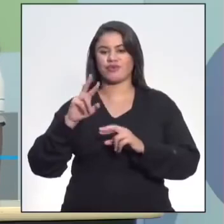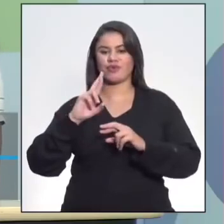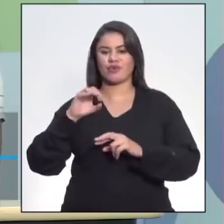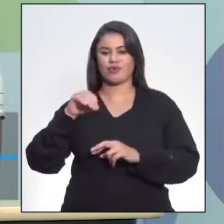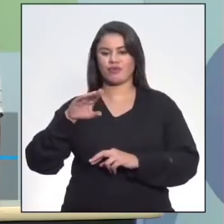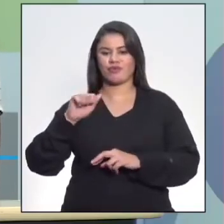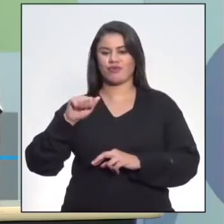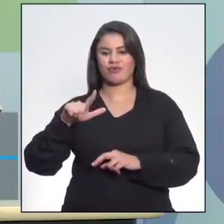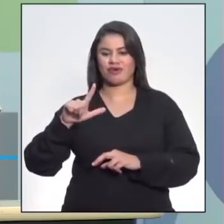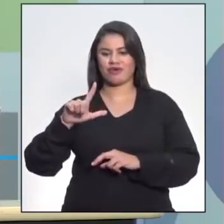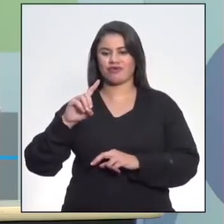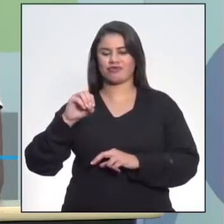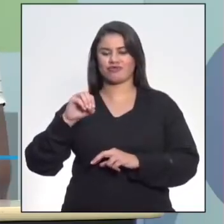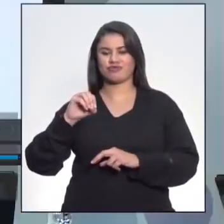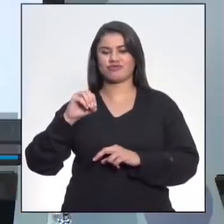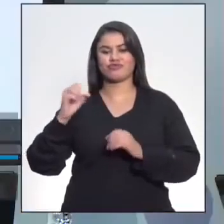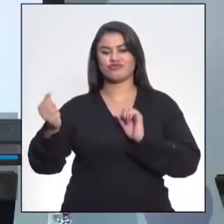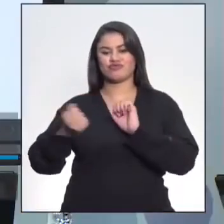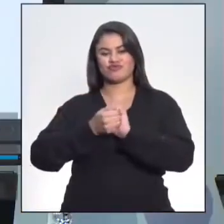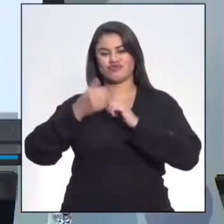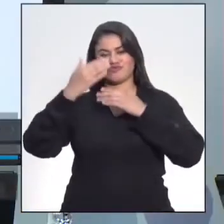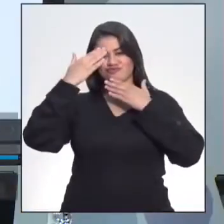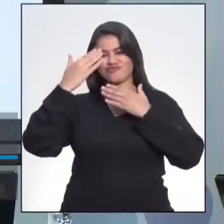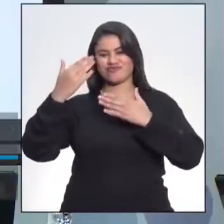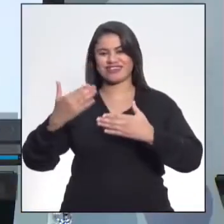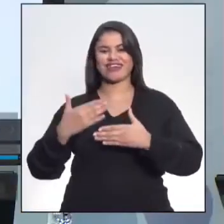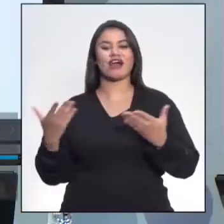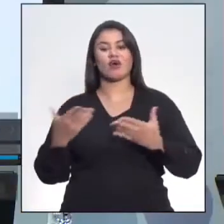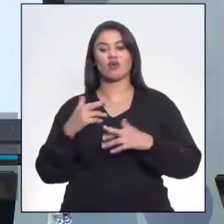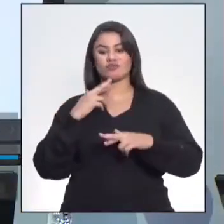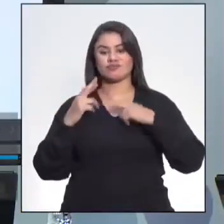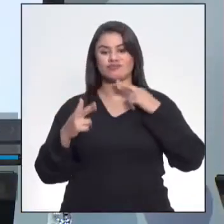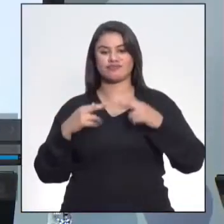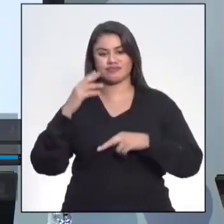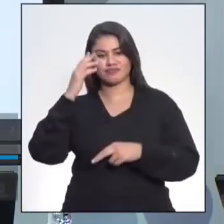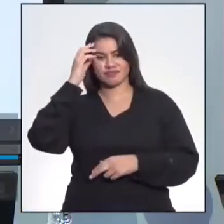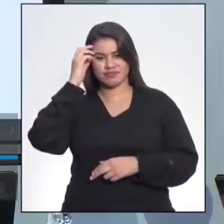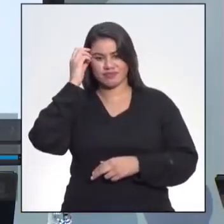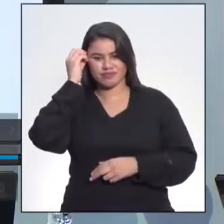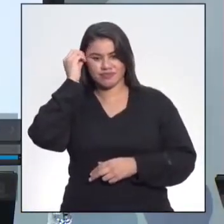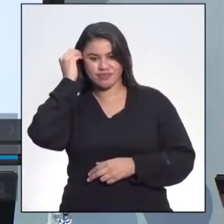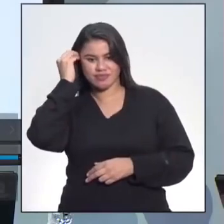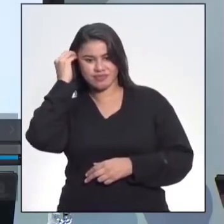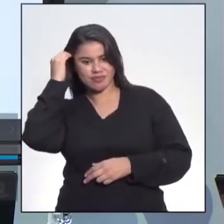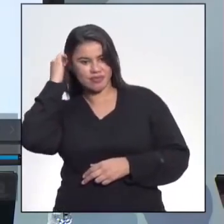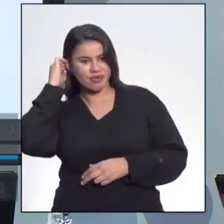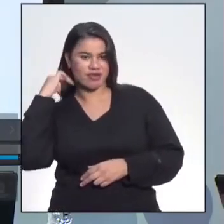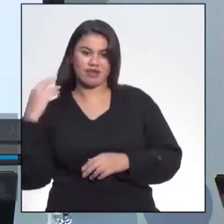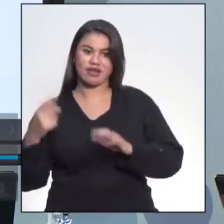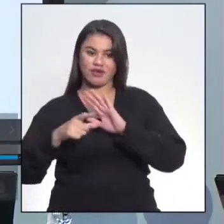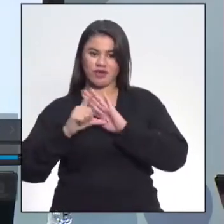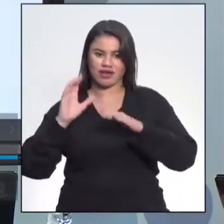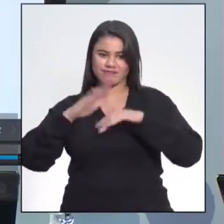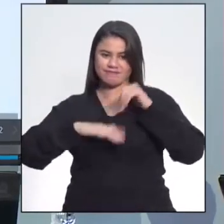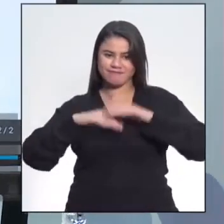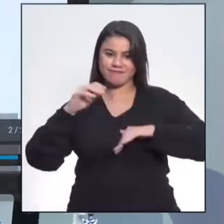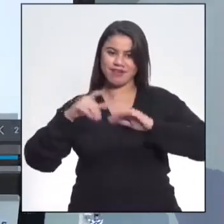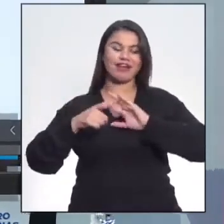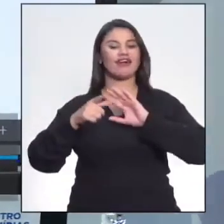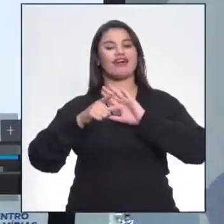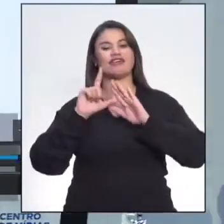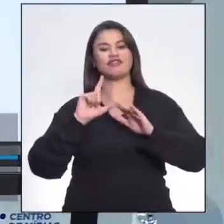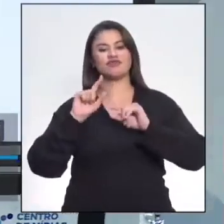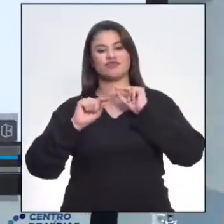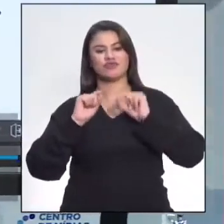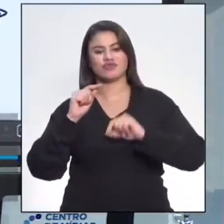professora Roberta, quais são as respostas? Vamos lá, então, para a resposta? Ó, já adiantei minha lousa aqui para poder ir mais rápido, tá bom? Então, a gente tem a